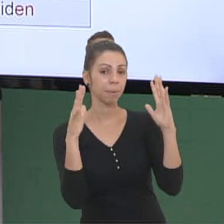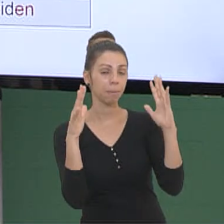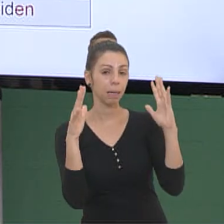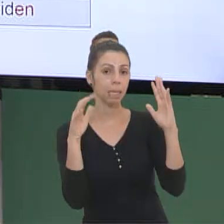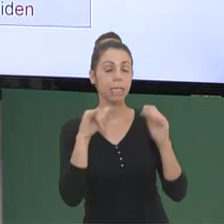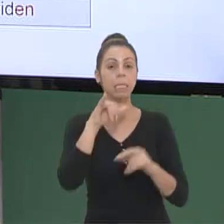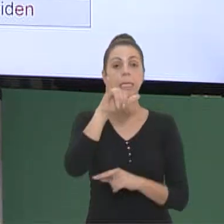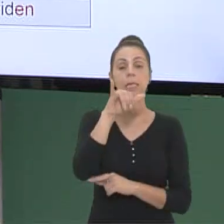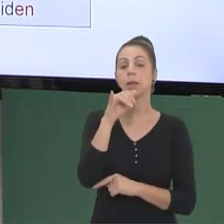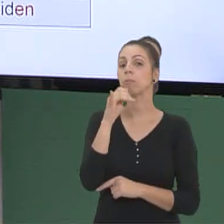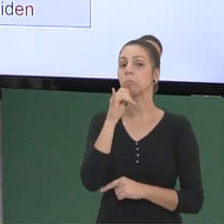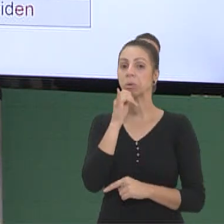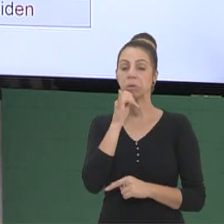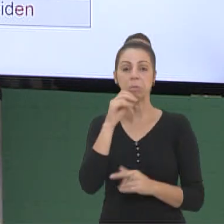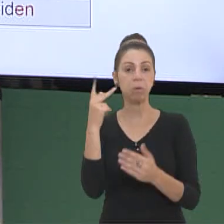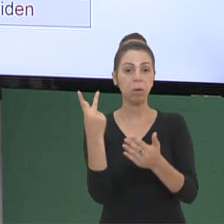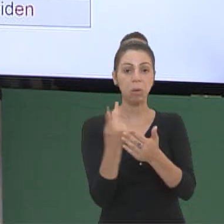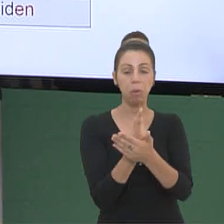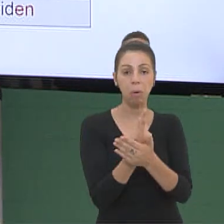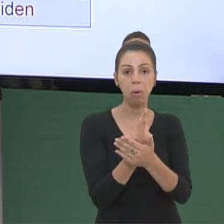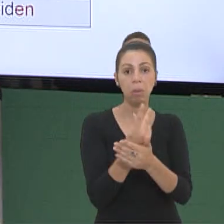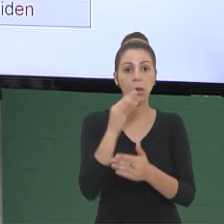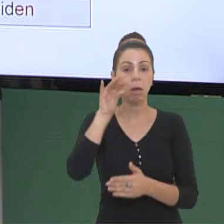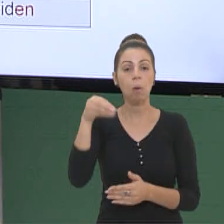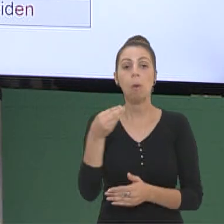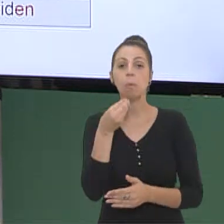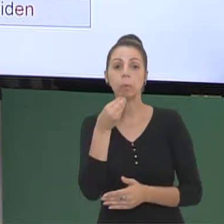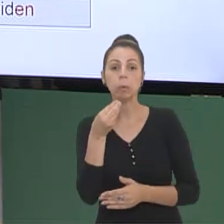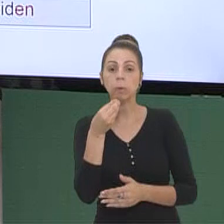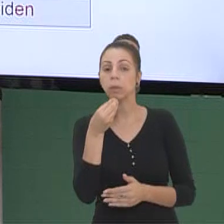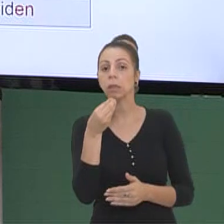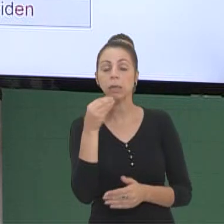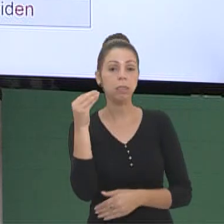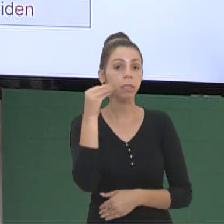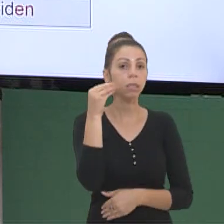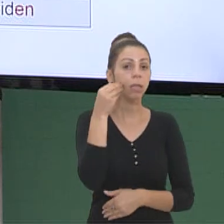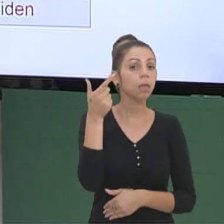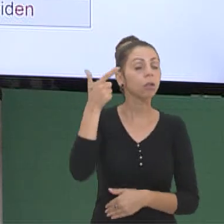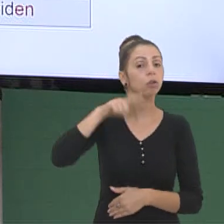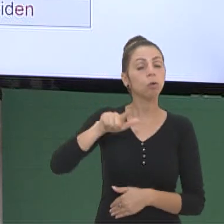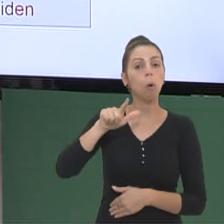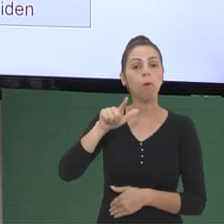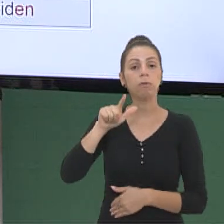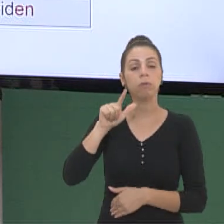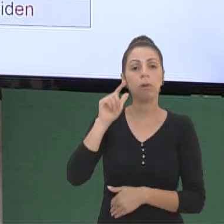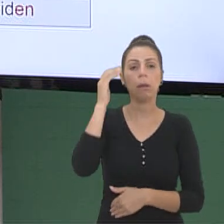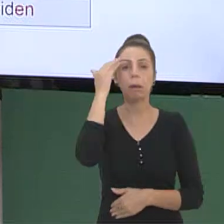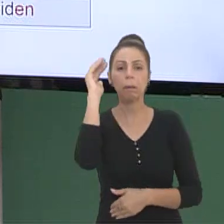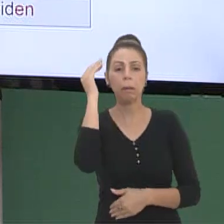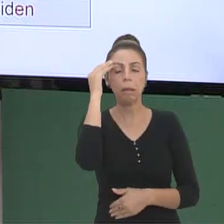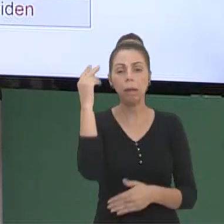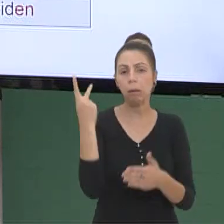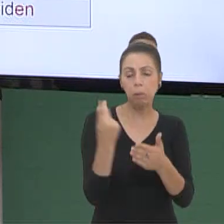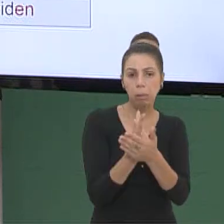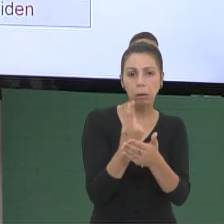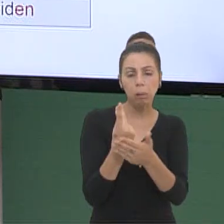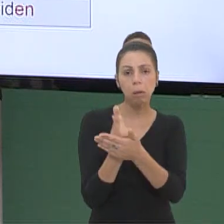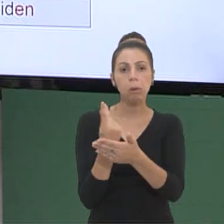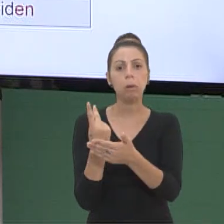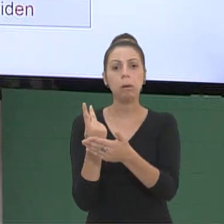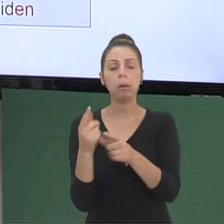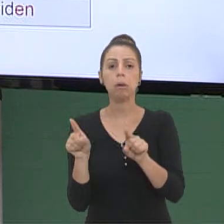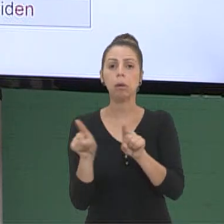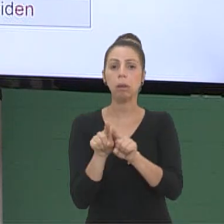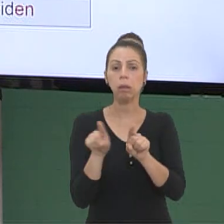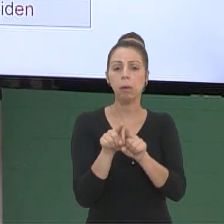oportunidade de refazer aqui e entender também, né, aqui a partir do erro. Consulte aí também